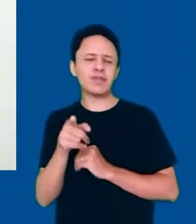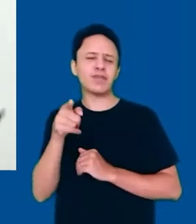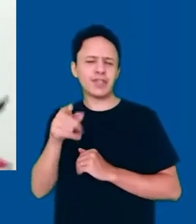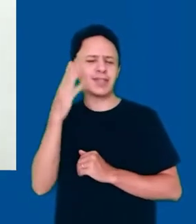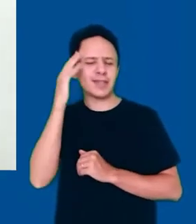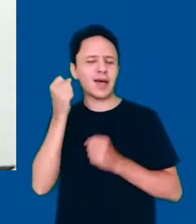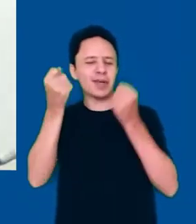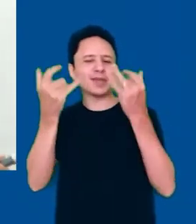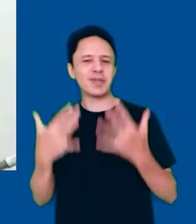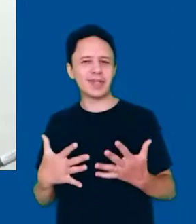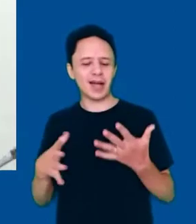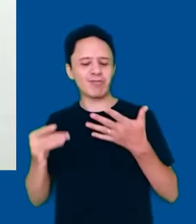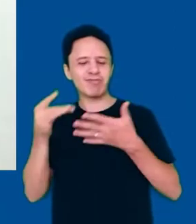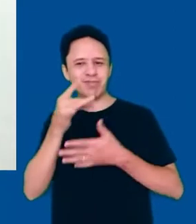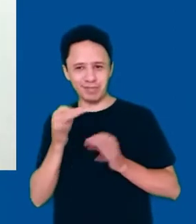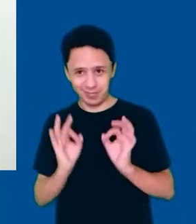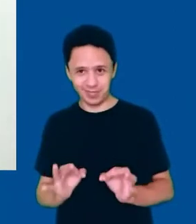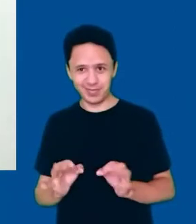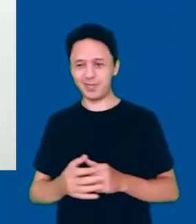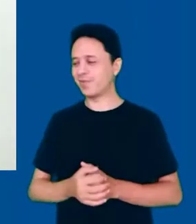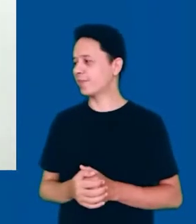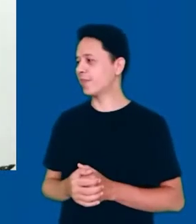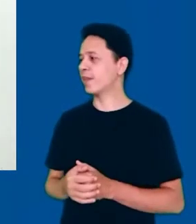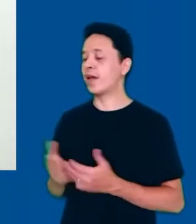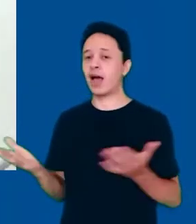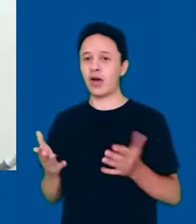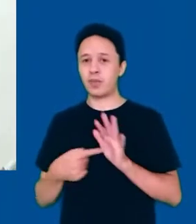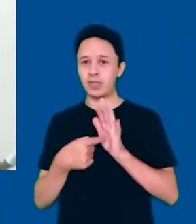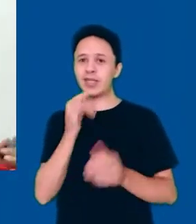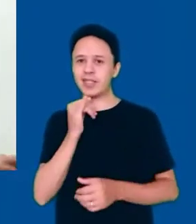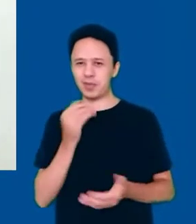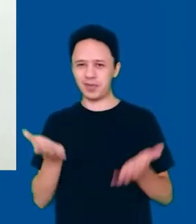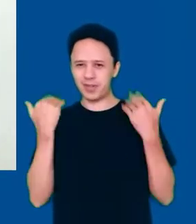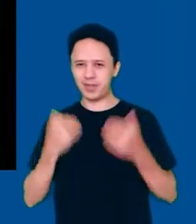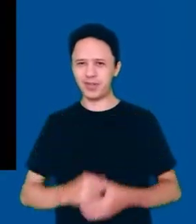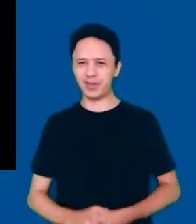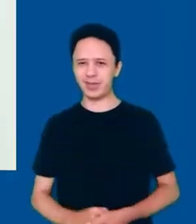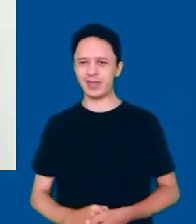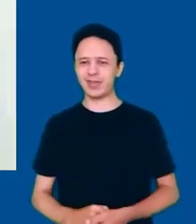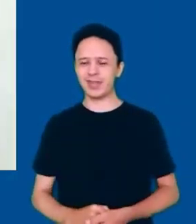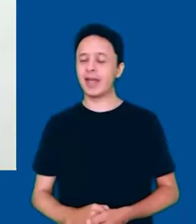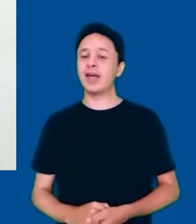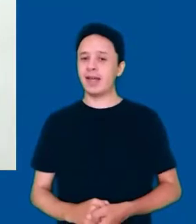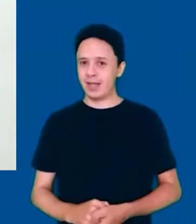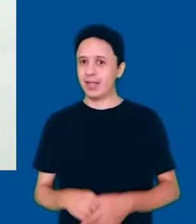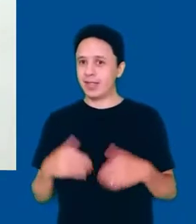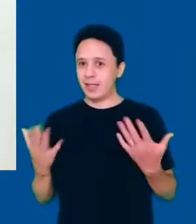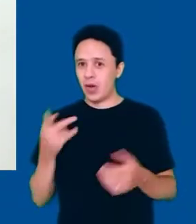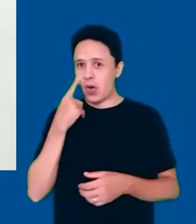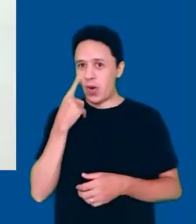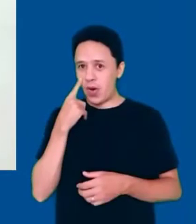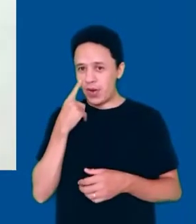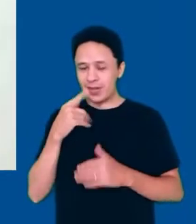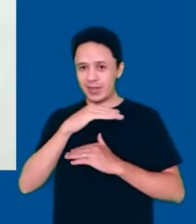já sabe explicar. Não é mesmo, gente? Agora nós vamos fazer alguns exemplos. Vamos lá? Gente, então olha o